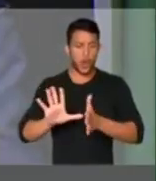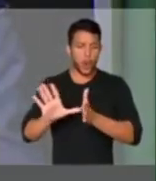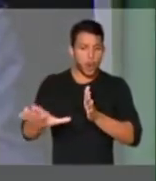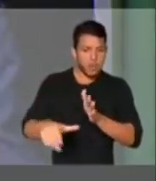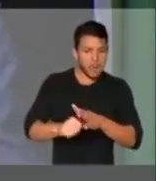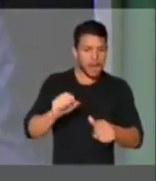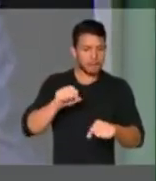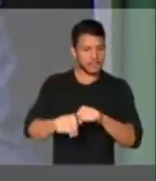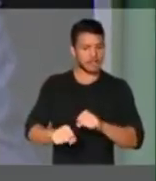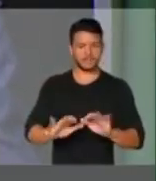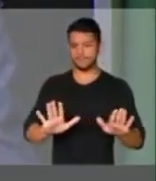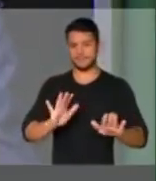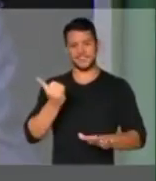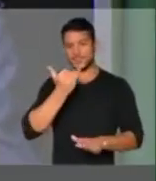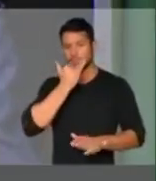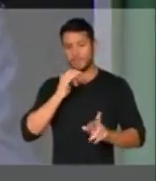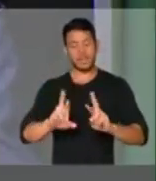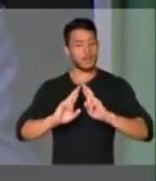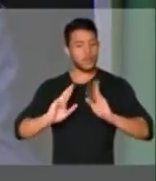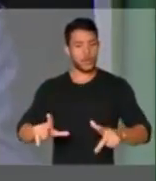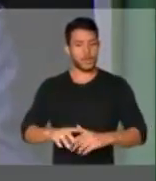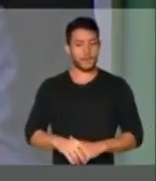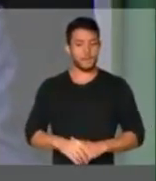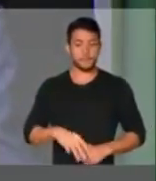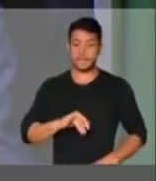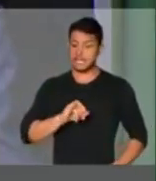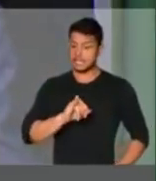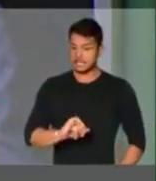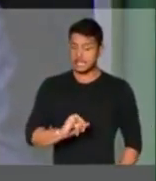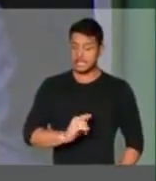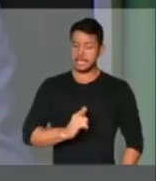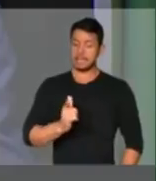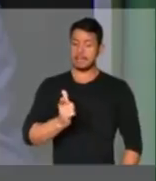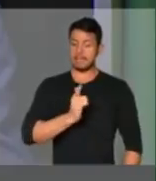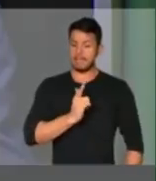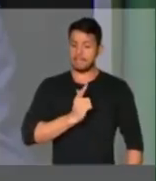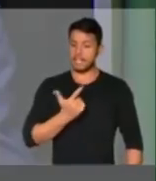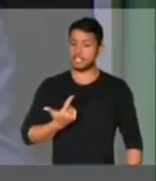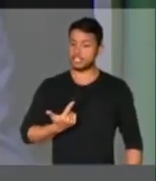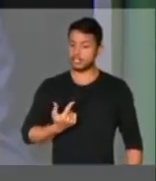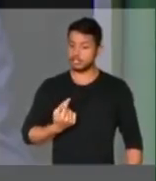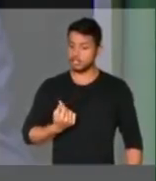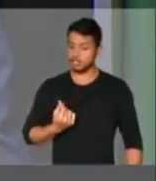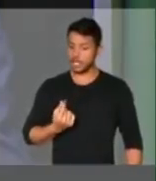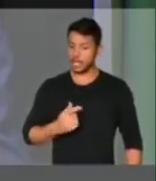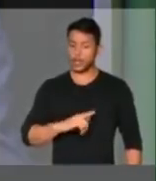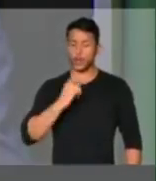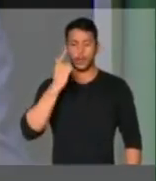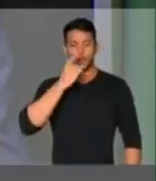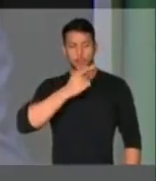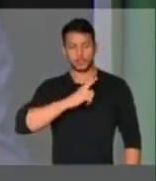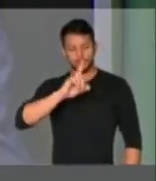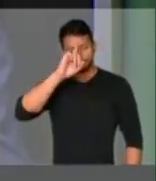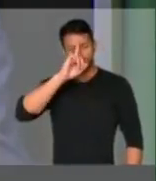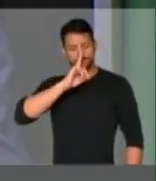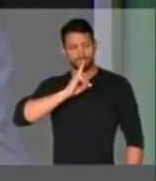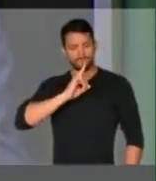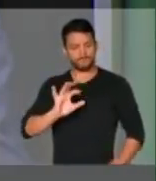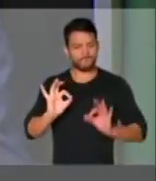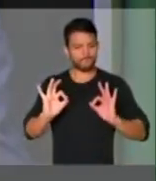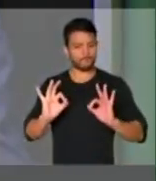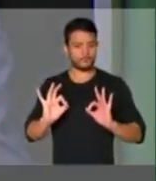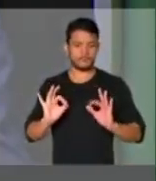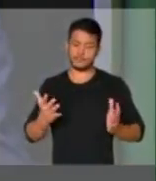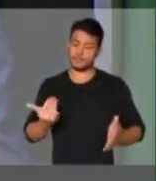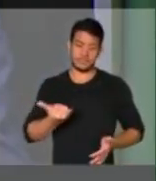caráter. Se ter dinheiro, se ter condições econômicas significasse ter caráter, aqui em Brasília praticamente a